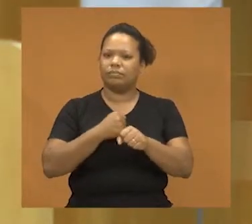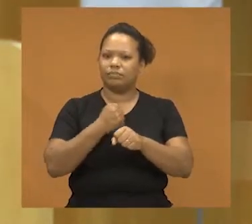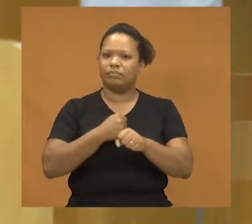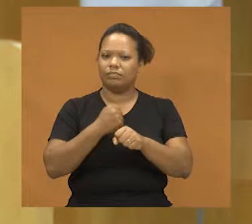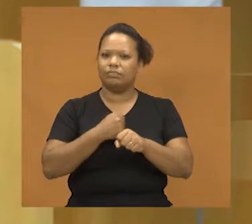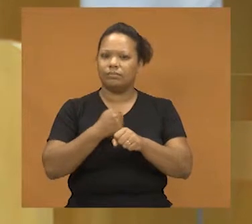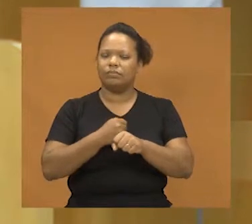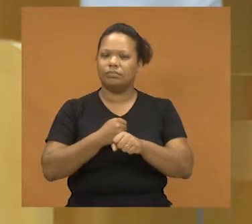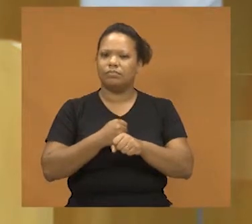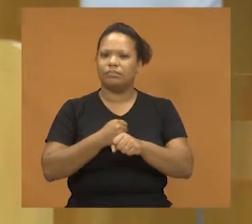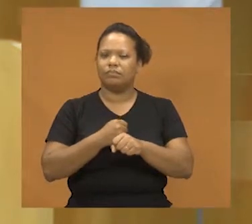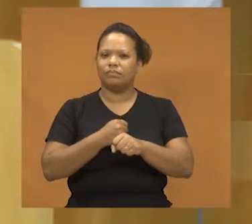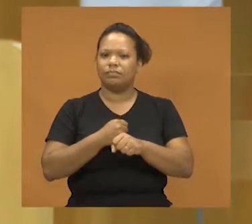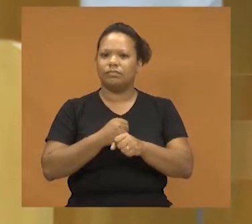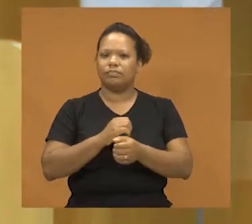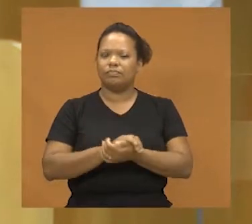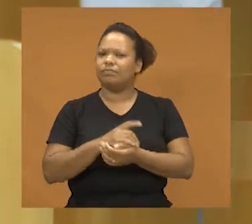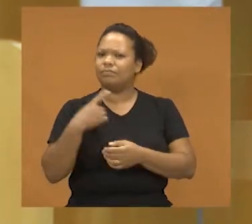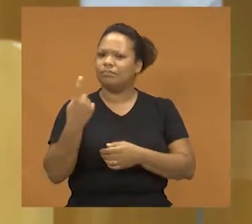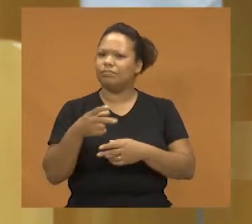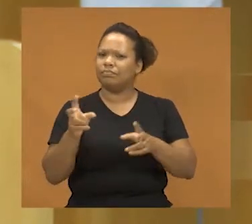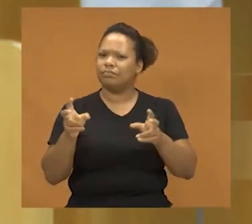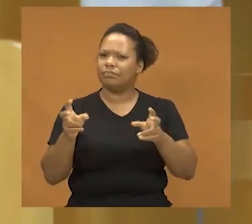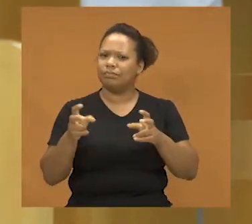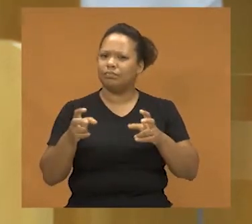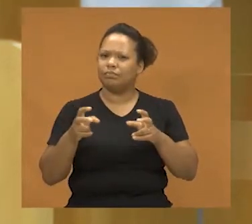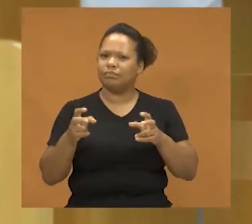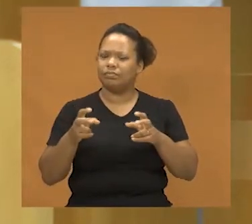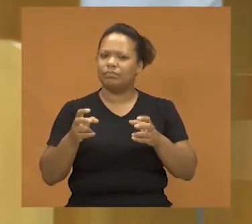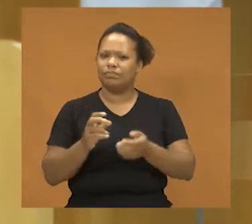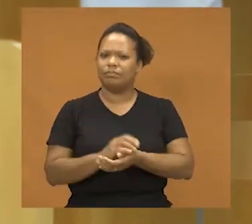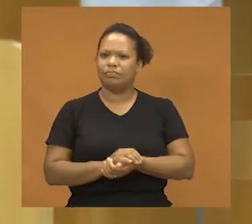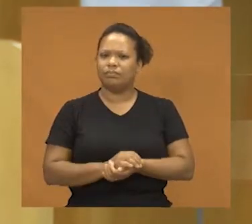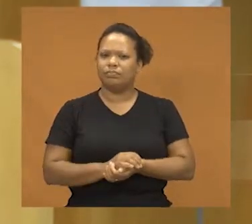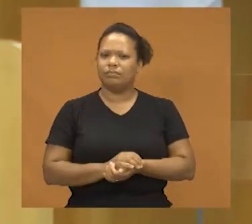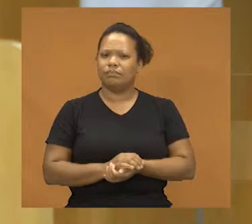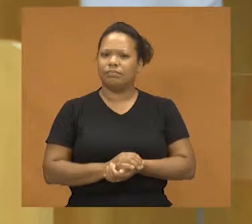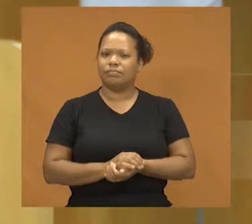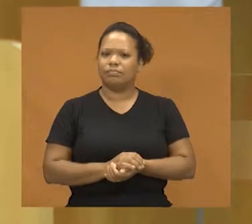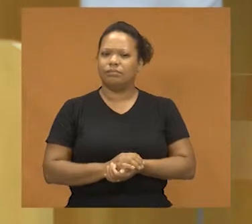e, sensivelmente, nós notamos alguma coisa